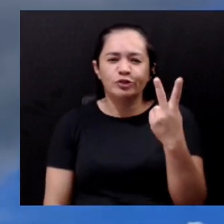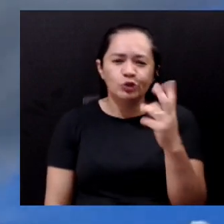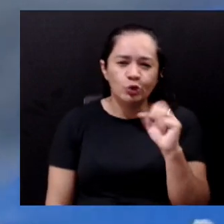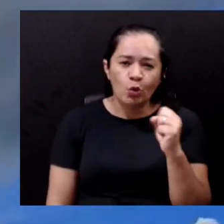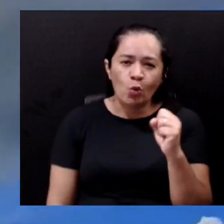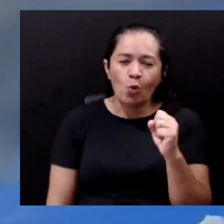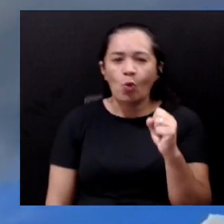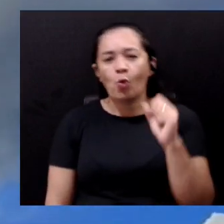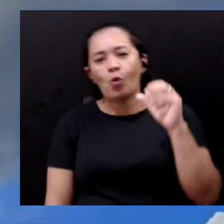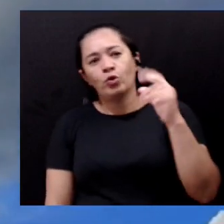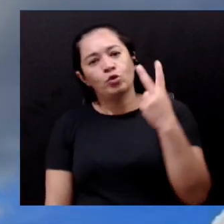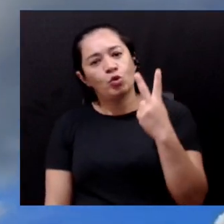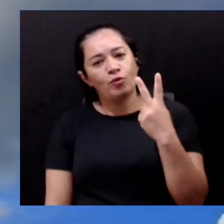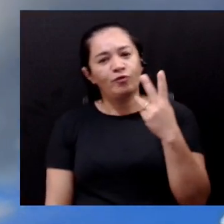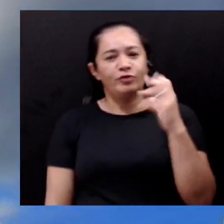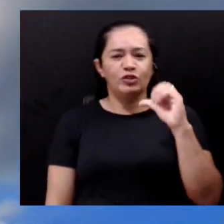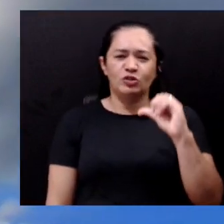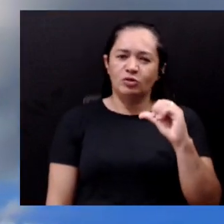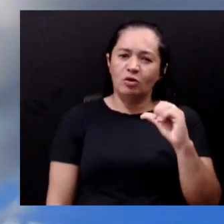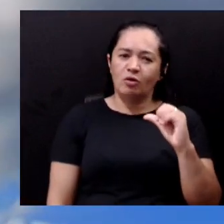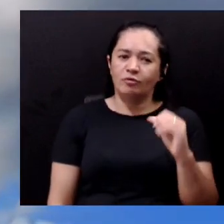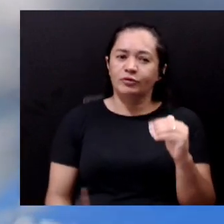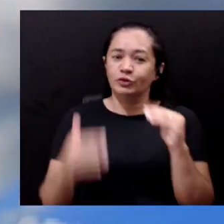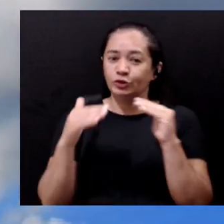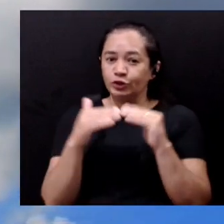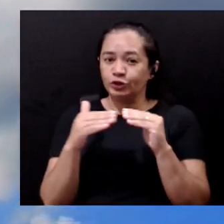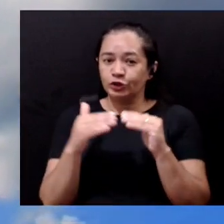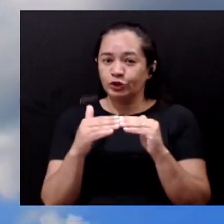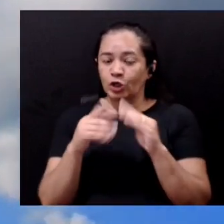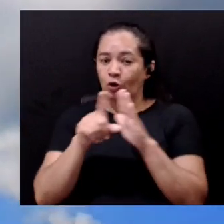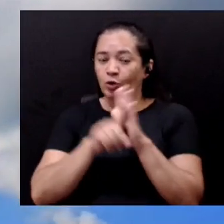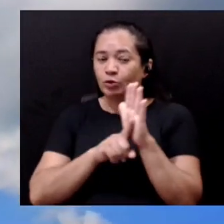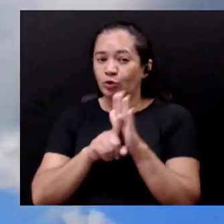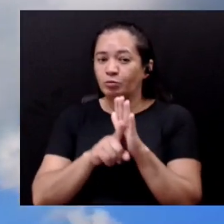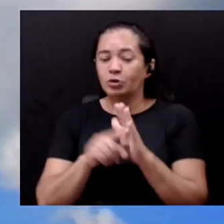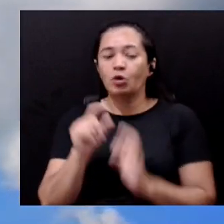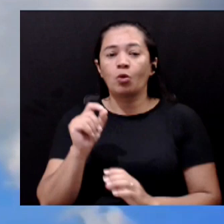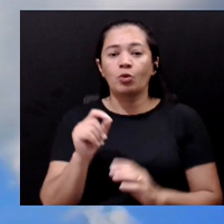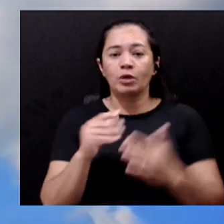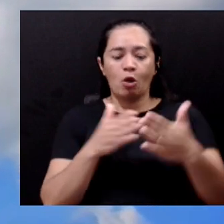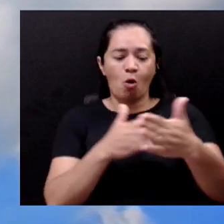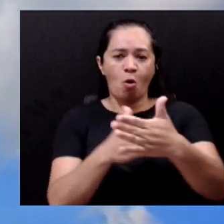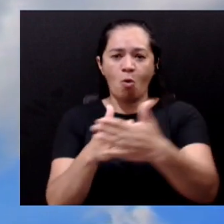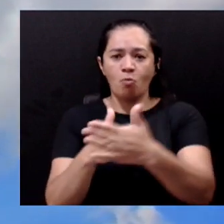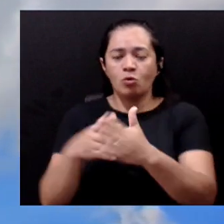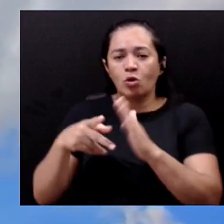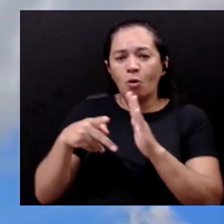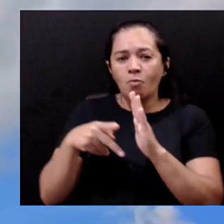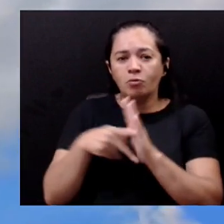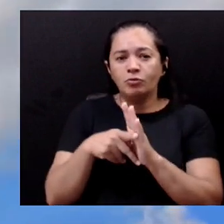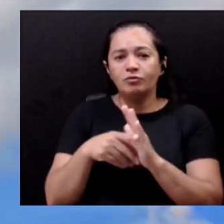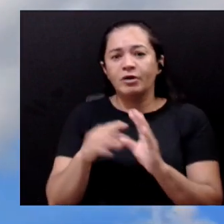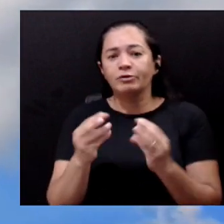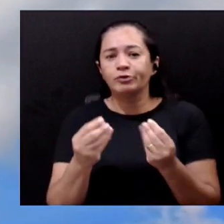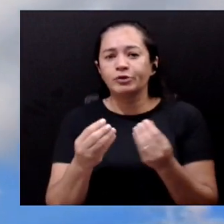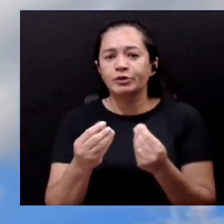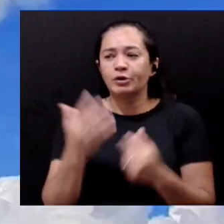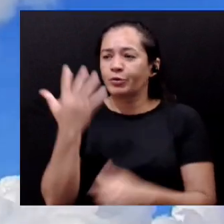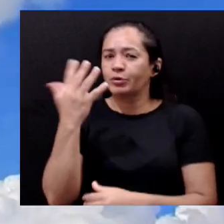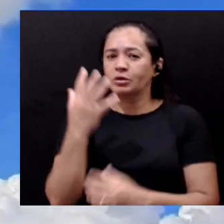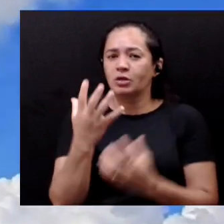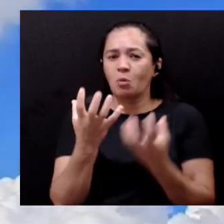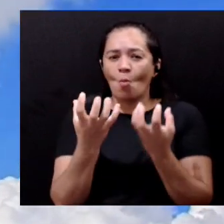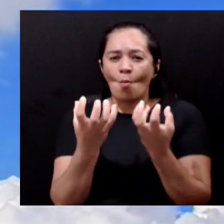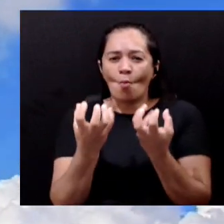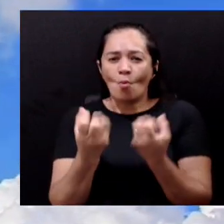29 graus, de acordo com os meteorologistas, gente. Um bloqueio atmosférico vai deixar o tempo mais seco e os termômetros